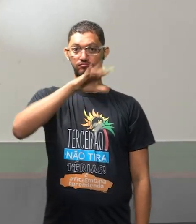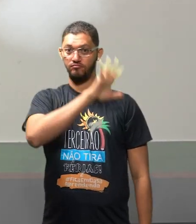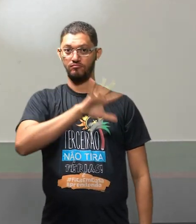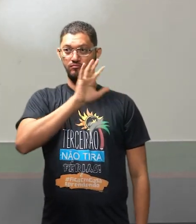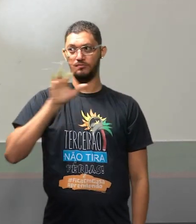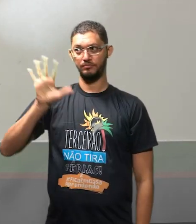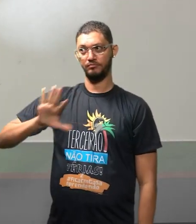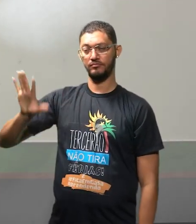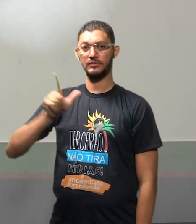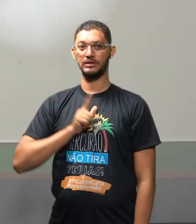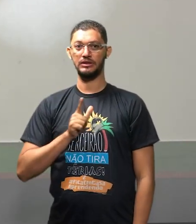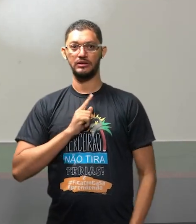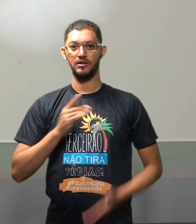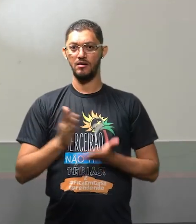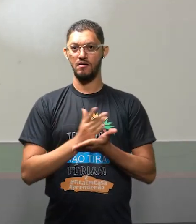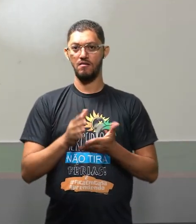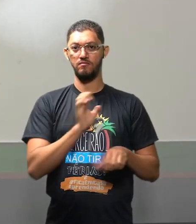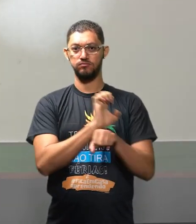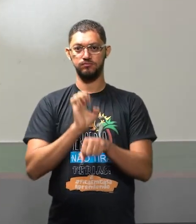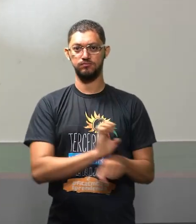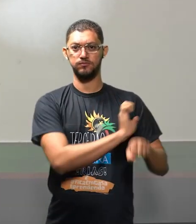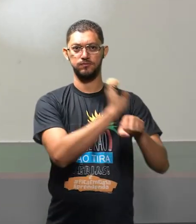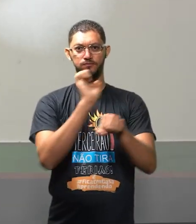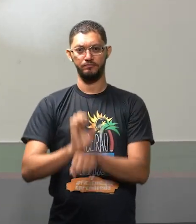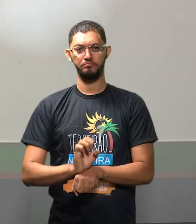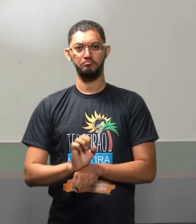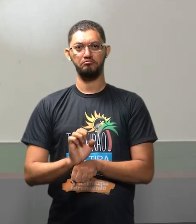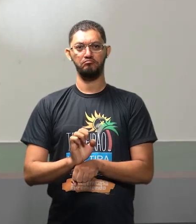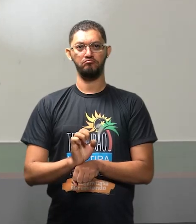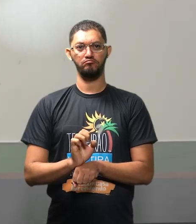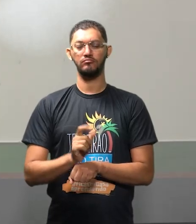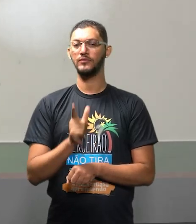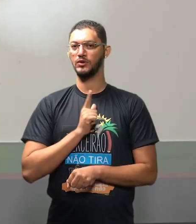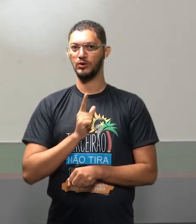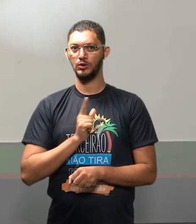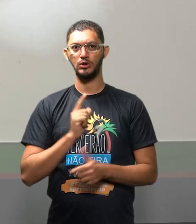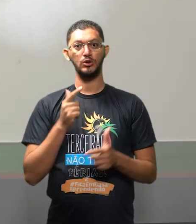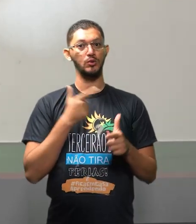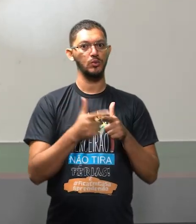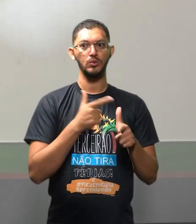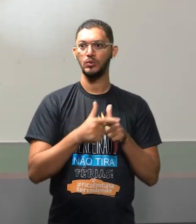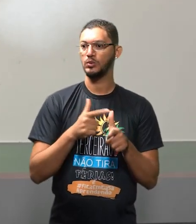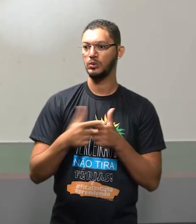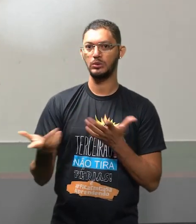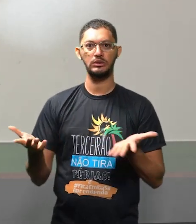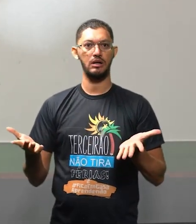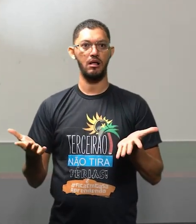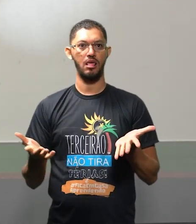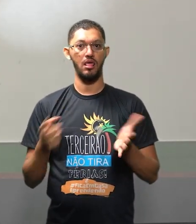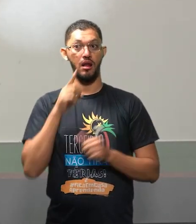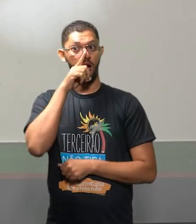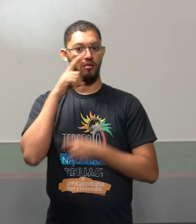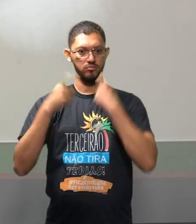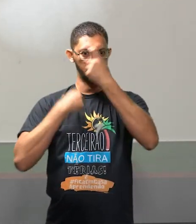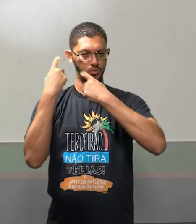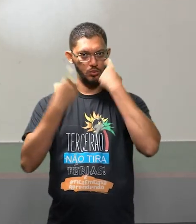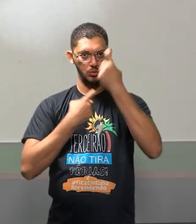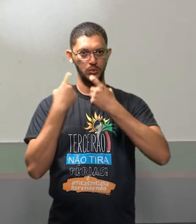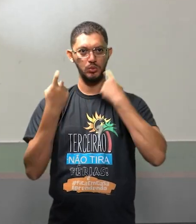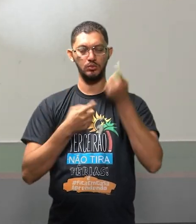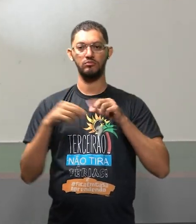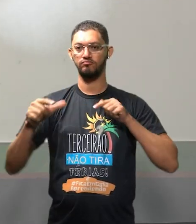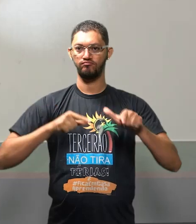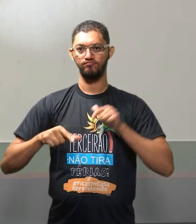também, existem alguns estados que também têm uma situação alarmante, uma situação preocupante no tocante ao